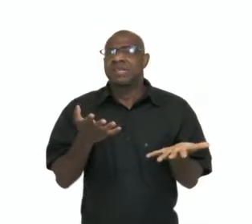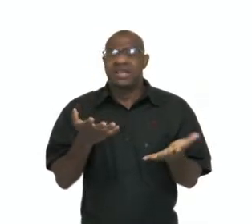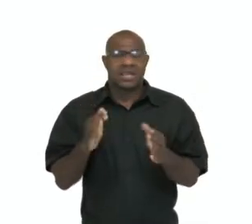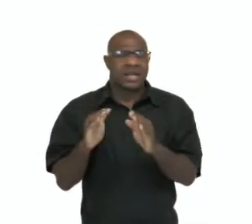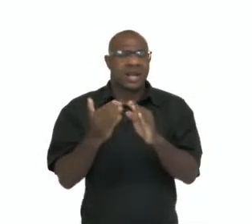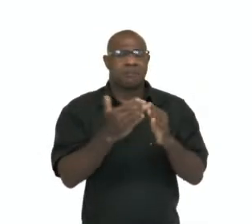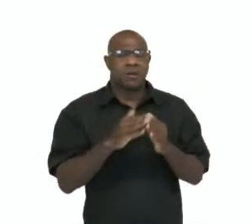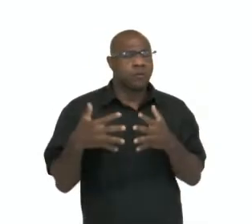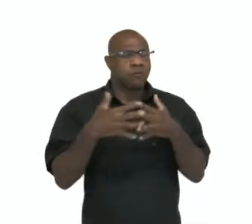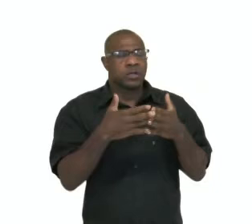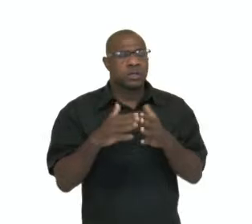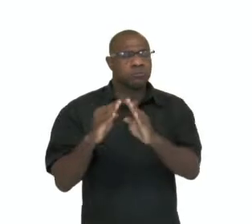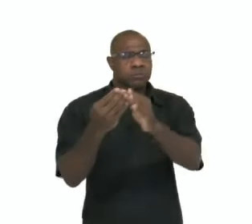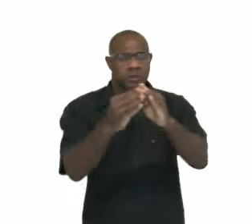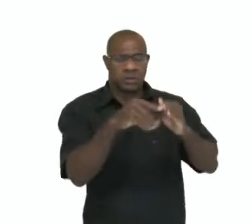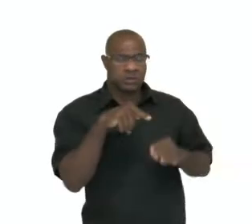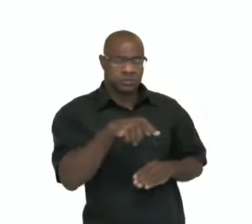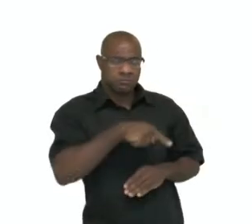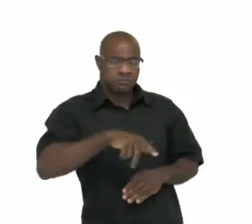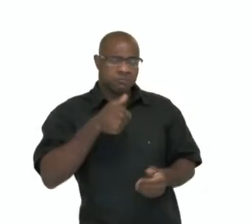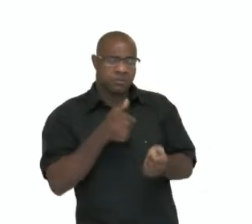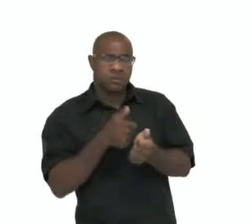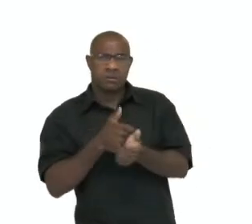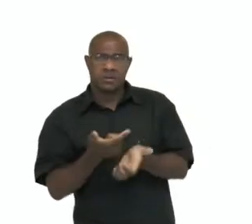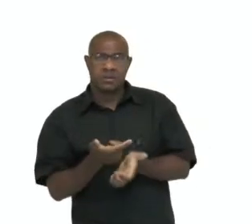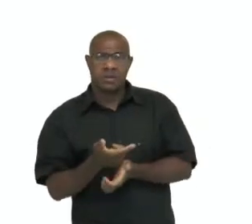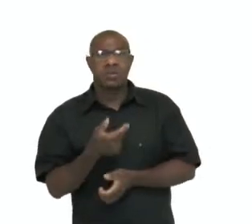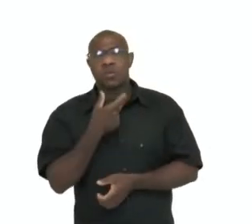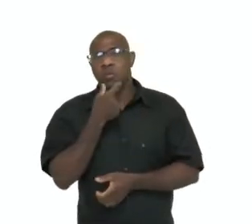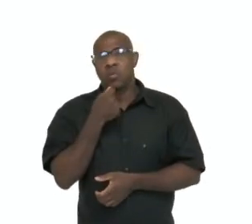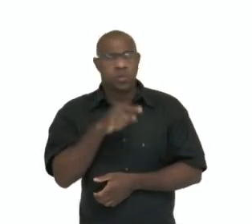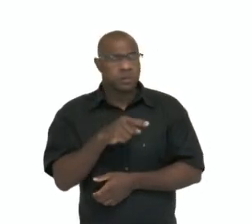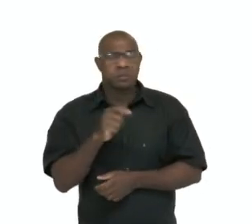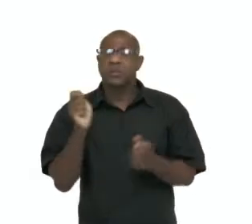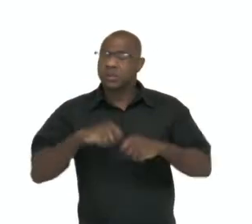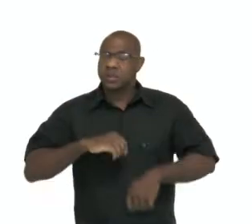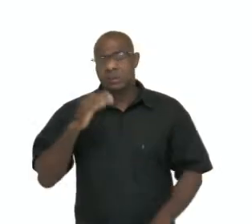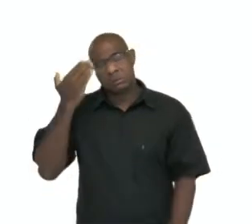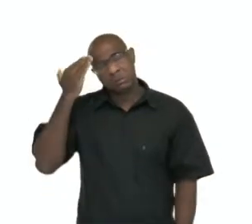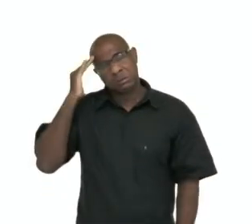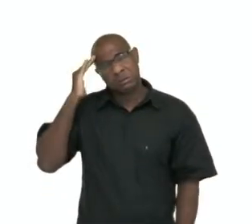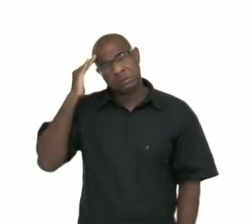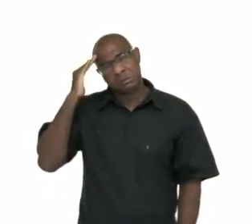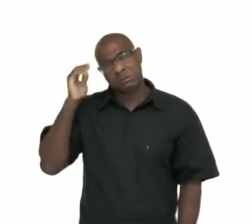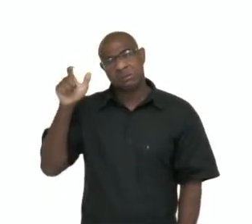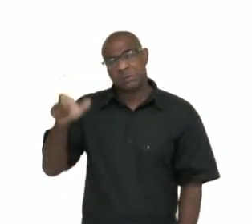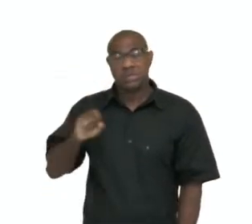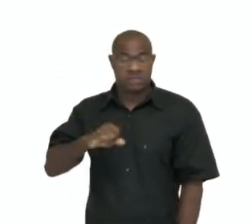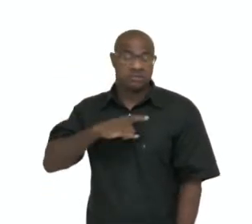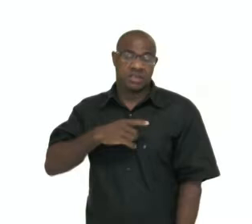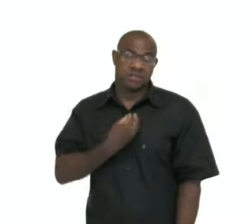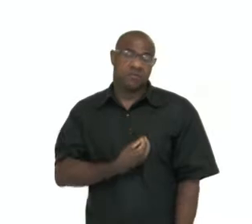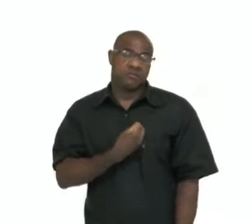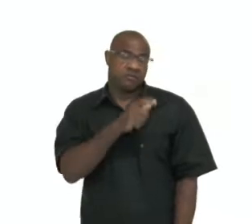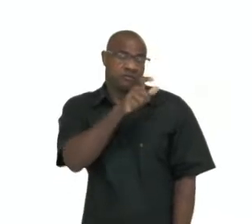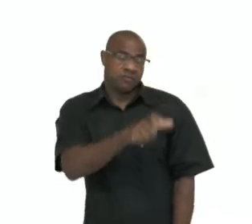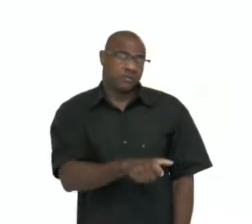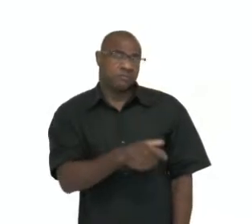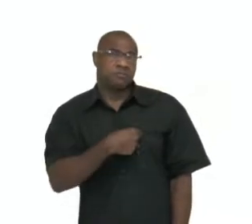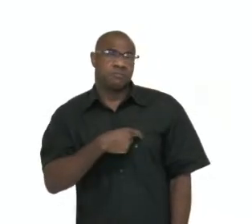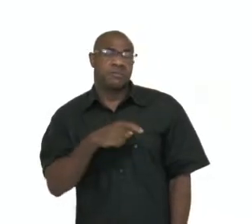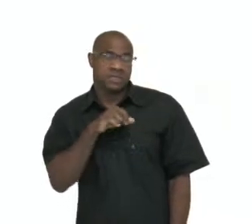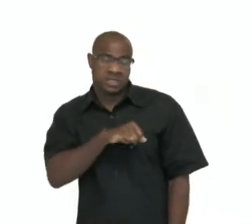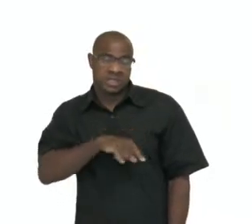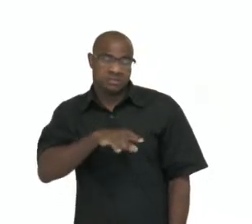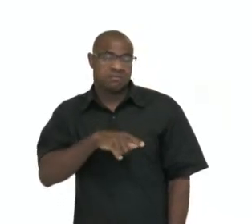Cabeceira Grossa, que o Dr. Bowl talvez tivesse podido impedir se ainda estivesse vivo, e entre eles quando